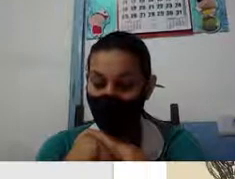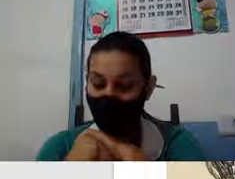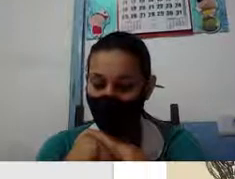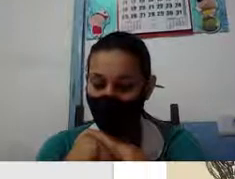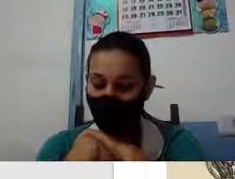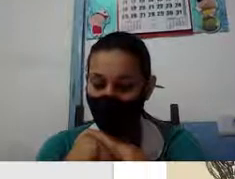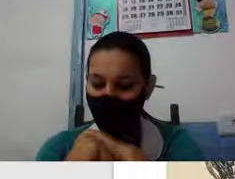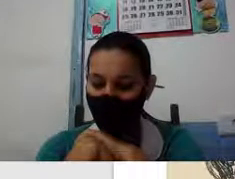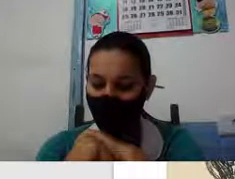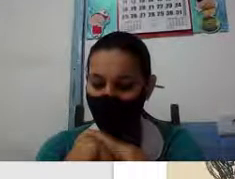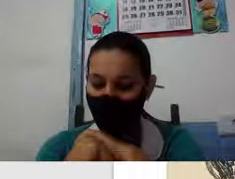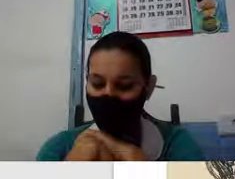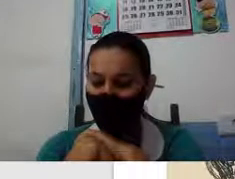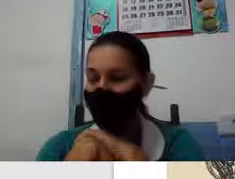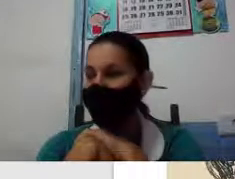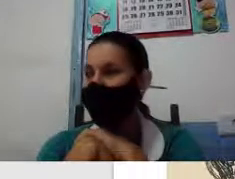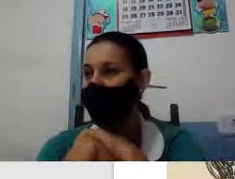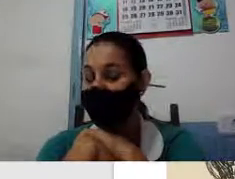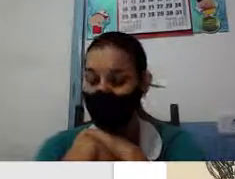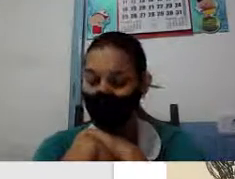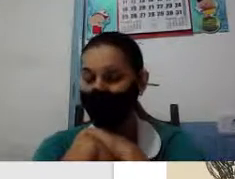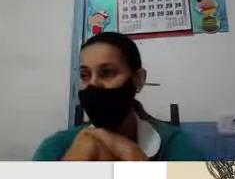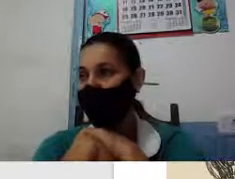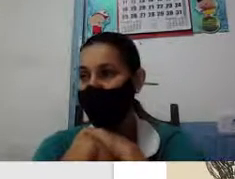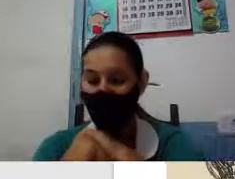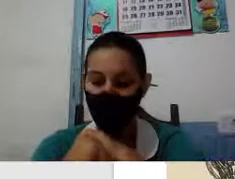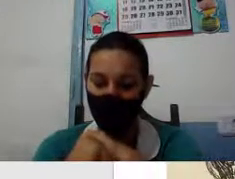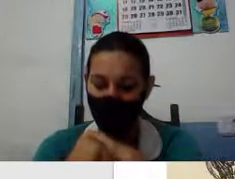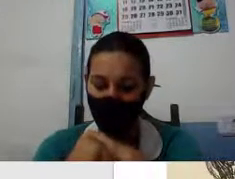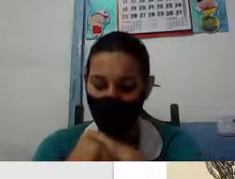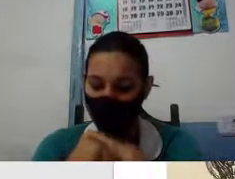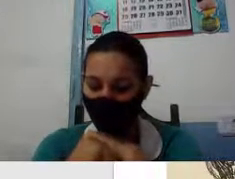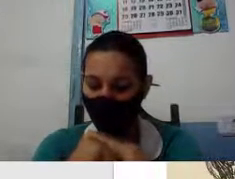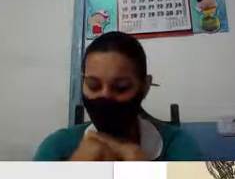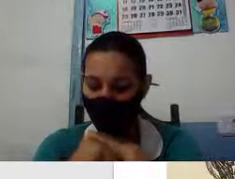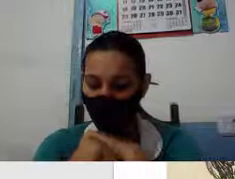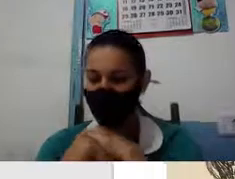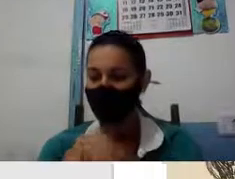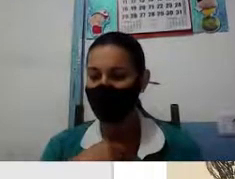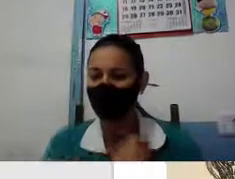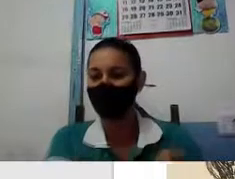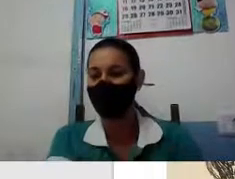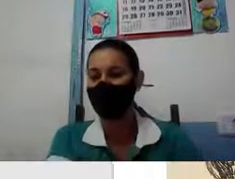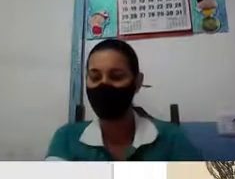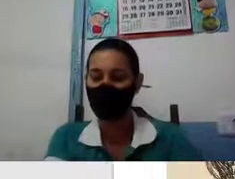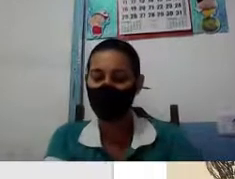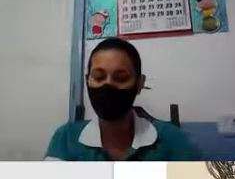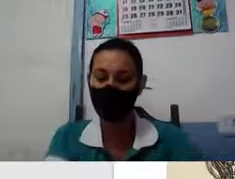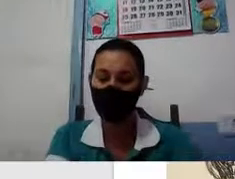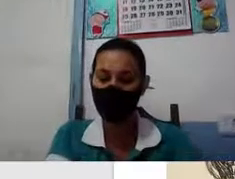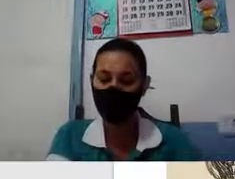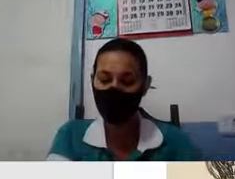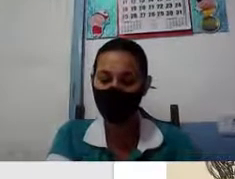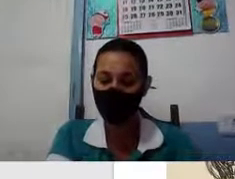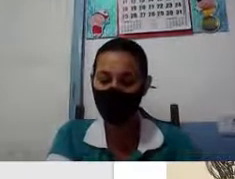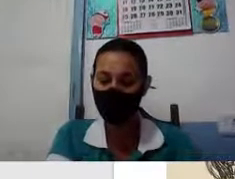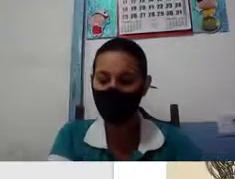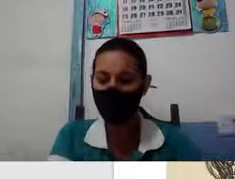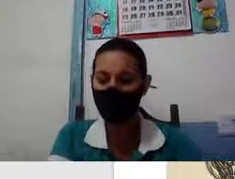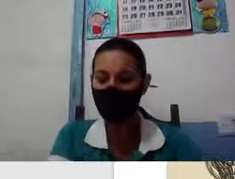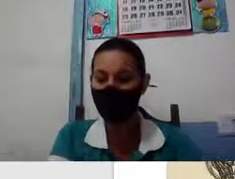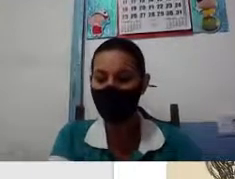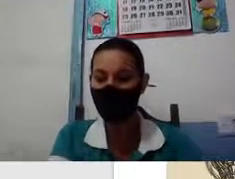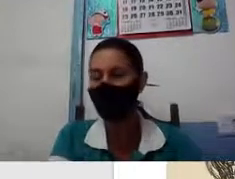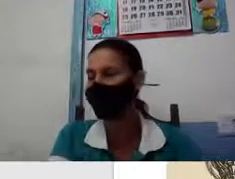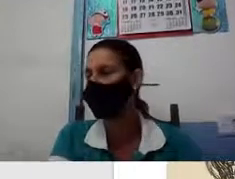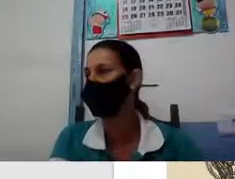mais conhecida, Gregório dedicou-se também à poesia lírica, o eu lírico, tá? Ok, então na poesia satírica,